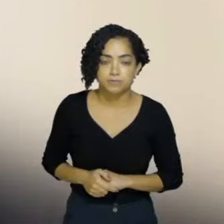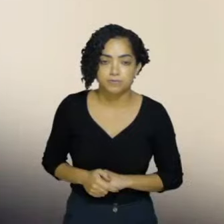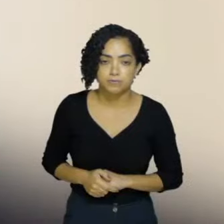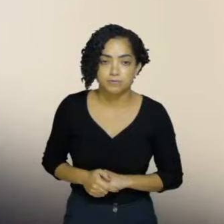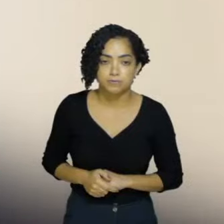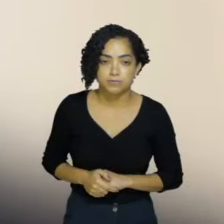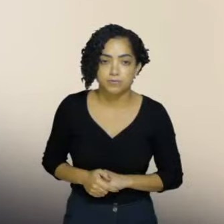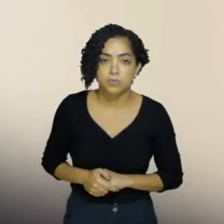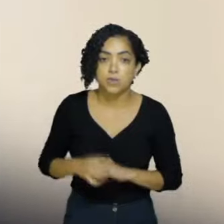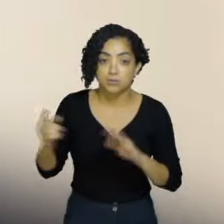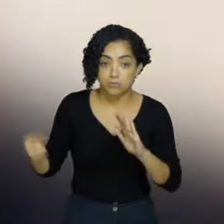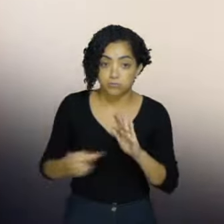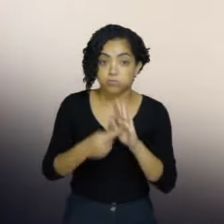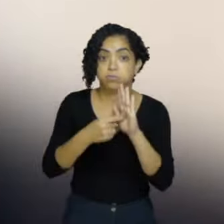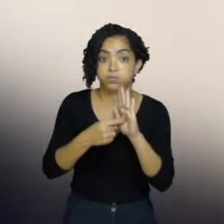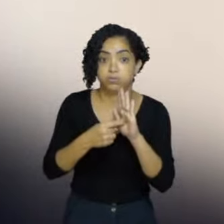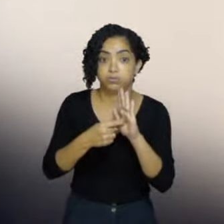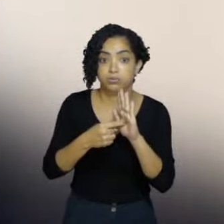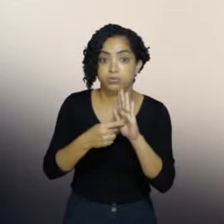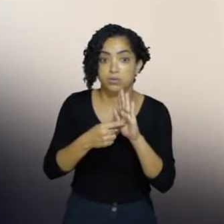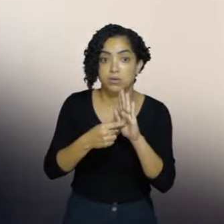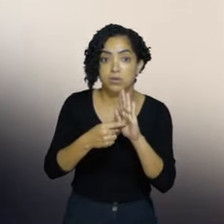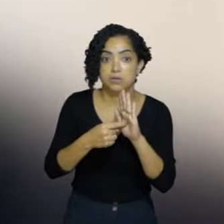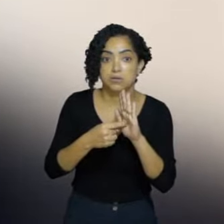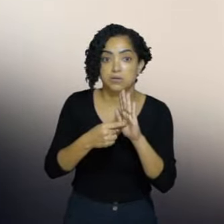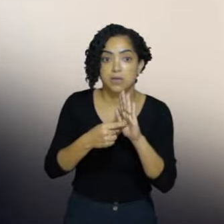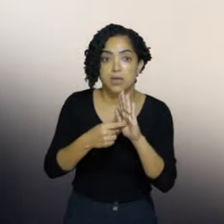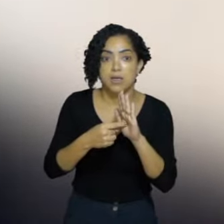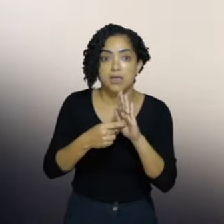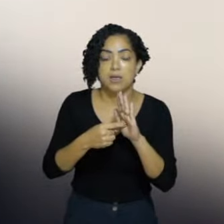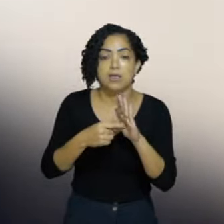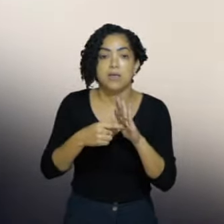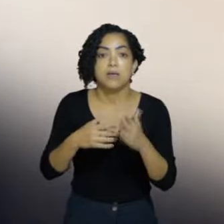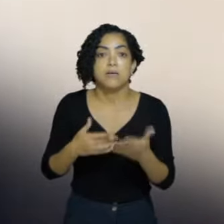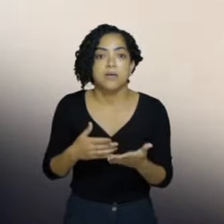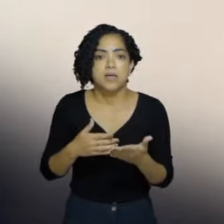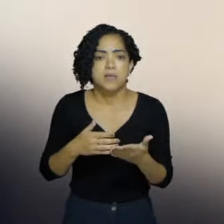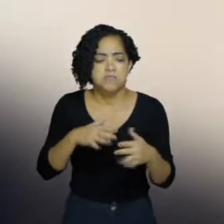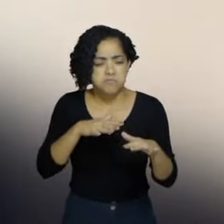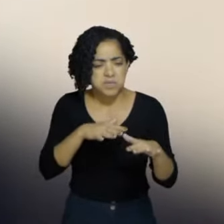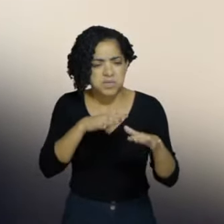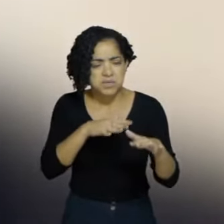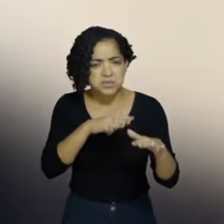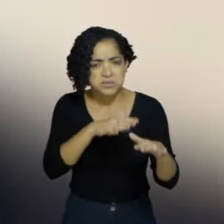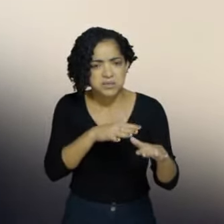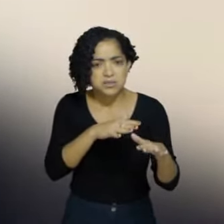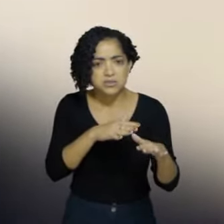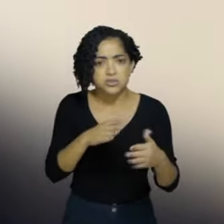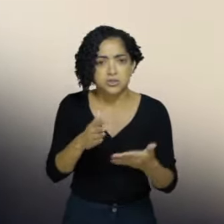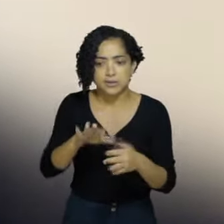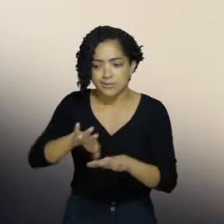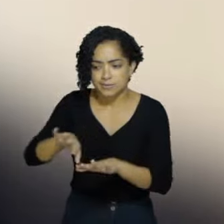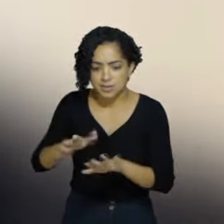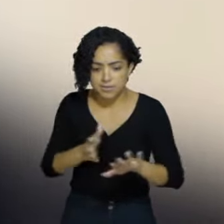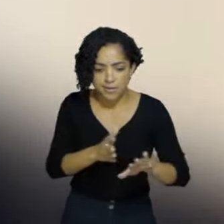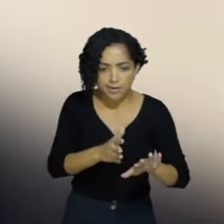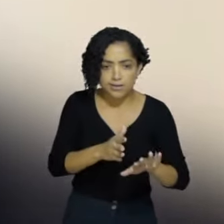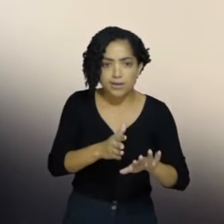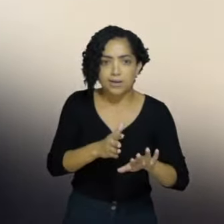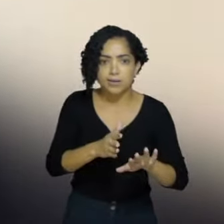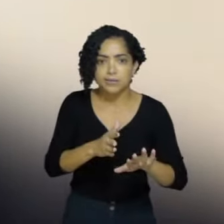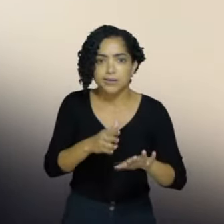Recebemos essa denúncia hoje de pais. Se trata de militante. Militante que não consegue separar um espaço de educação atendendo